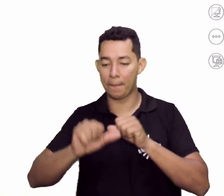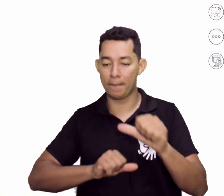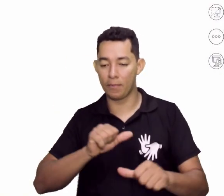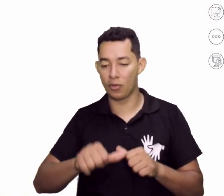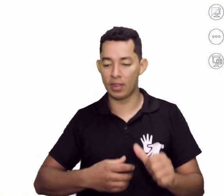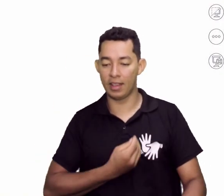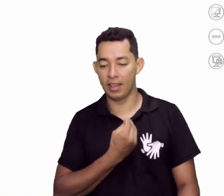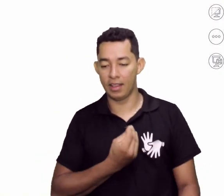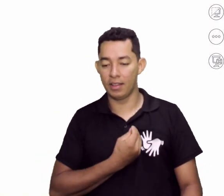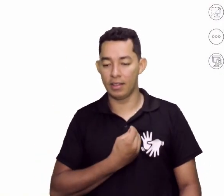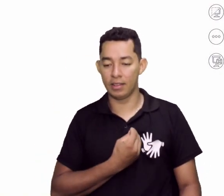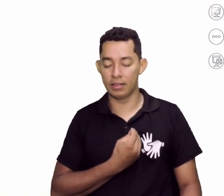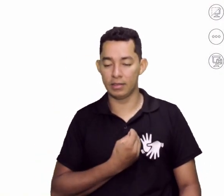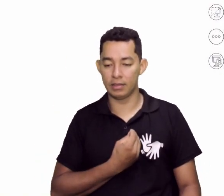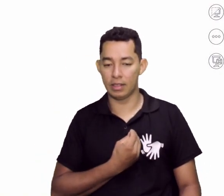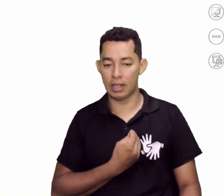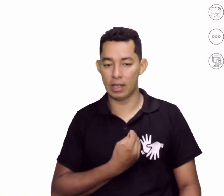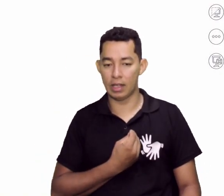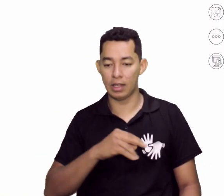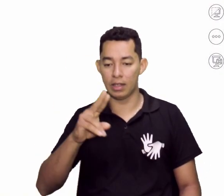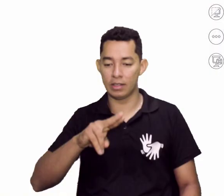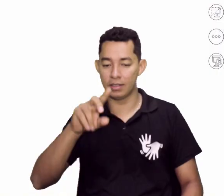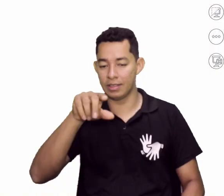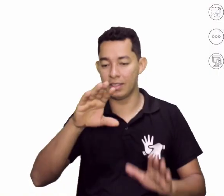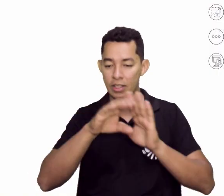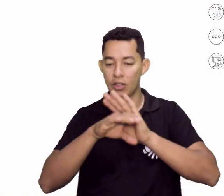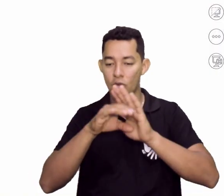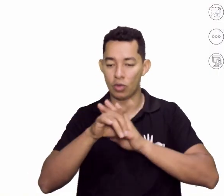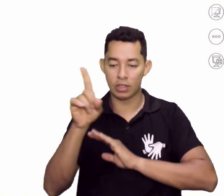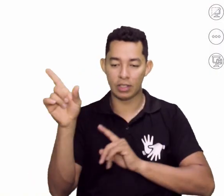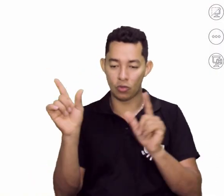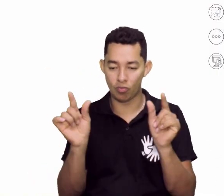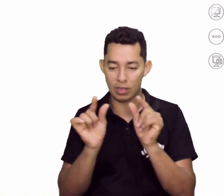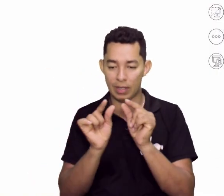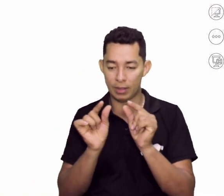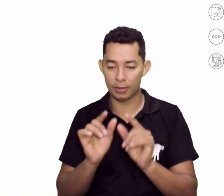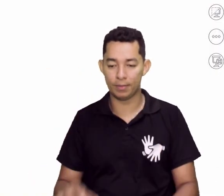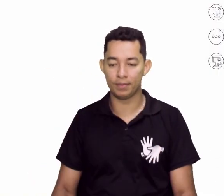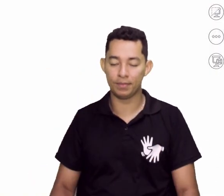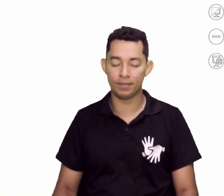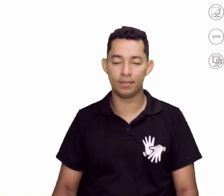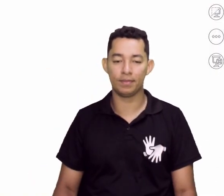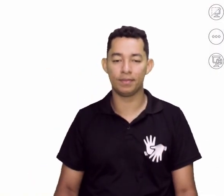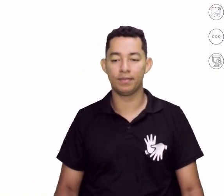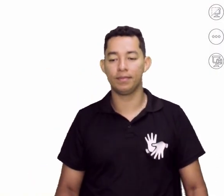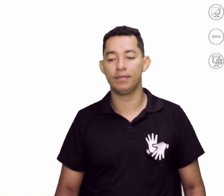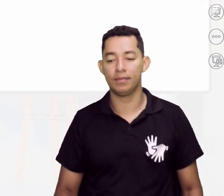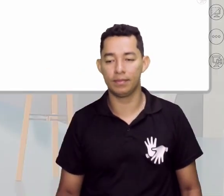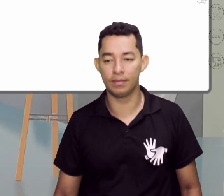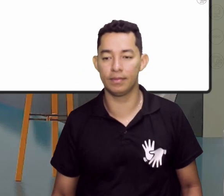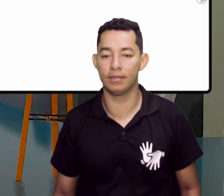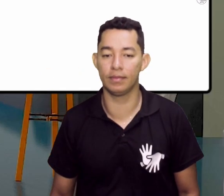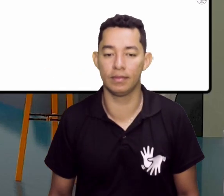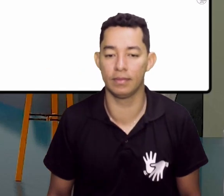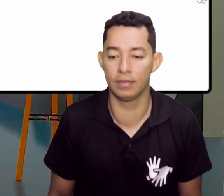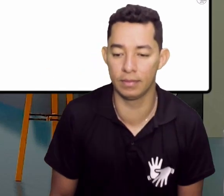dele através desse conceito aí, tá? Deixa eu comentar aqui um pouquinho aqui para vocês. Olha